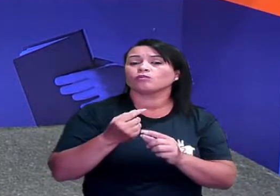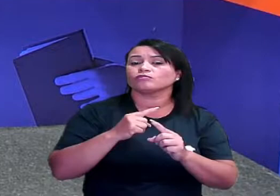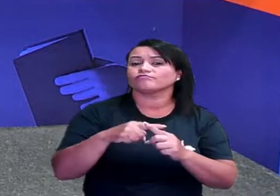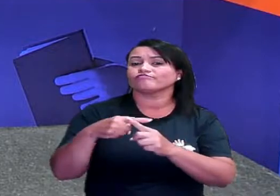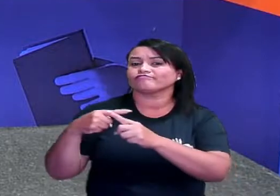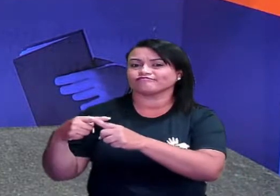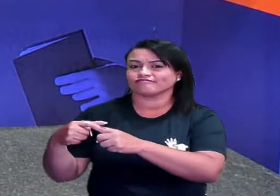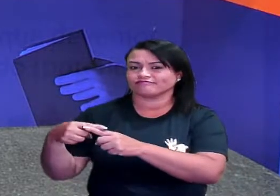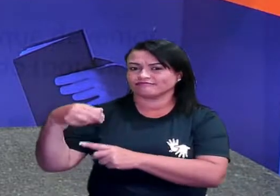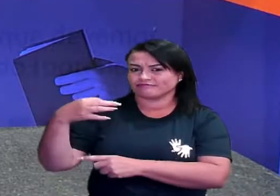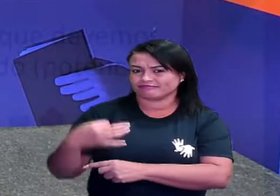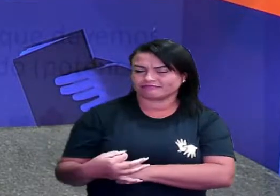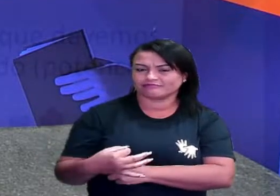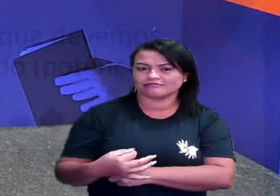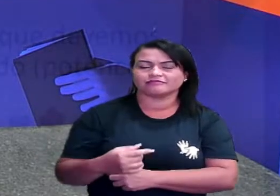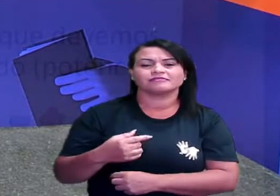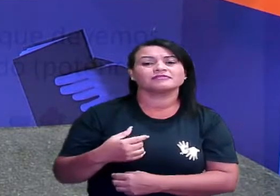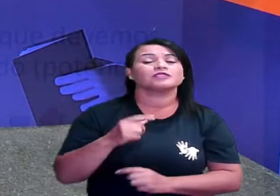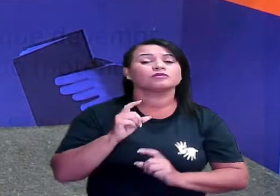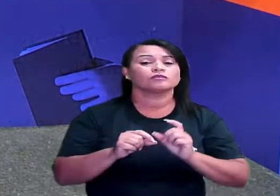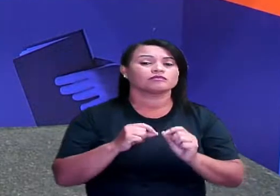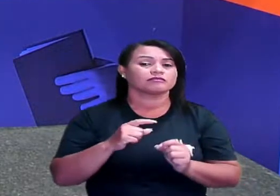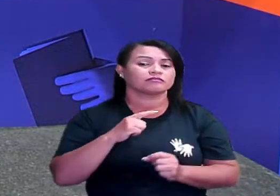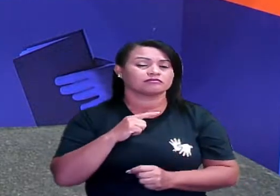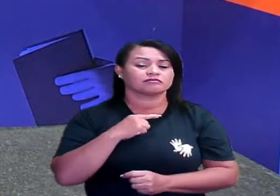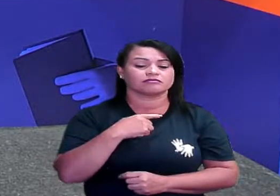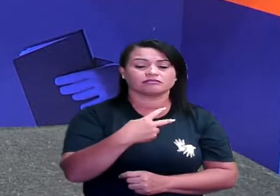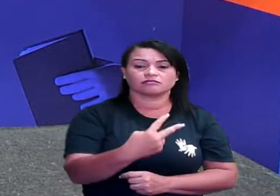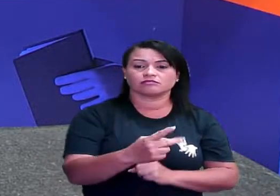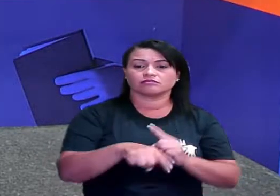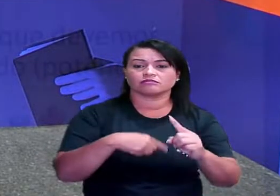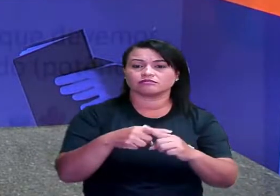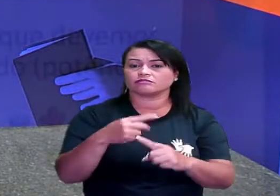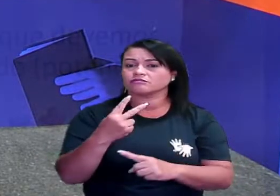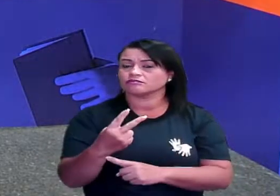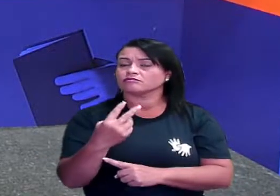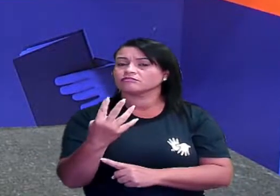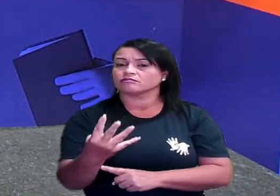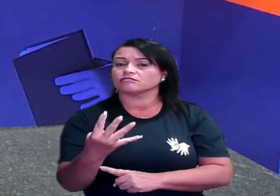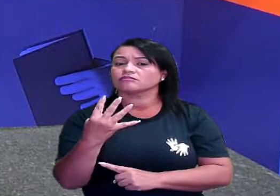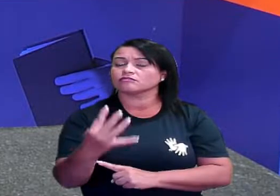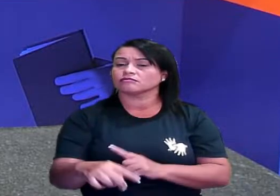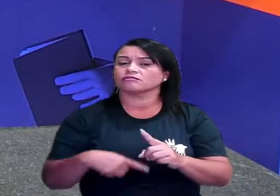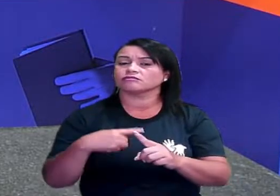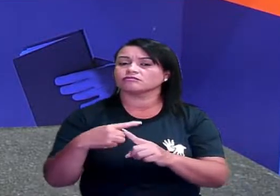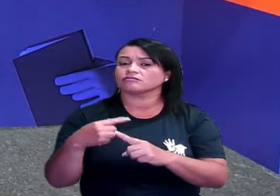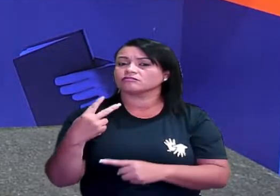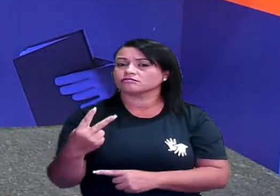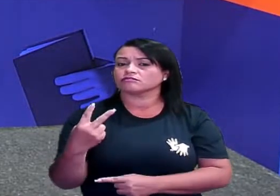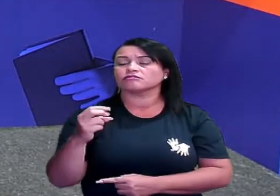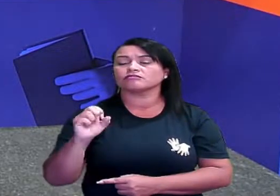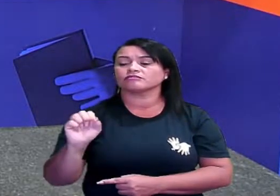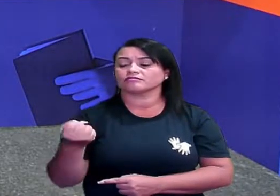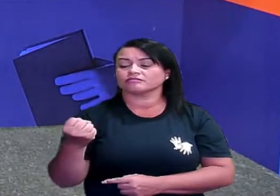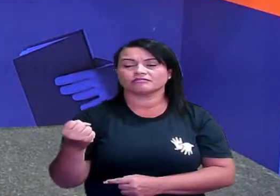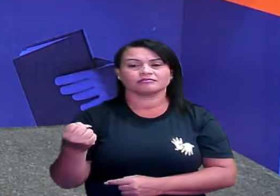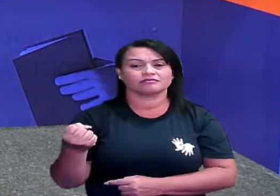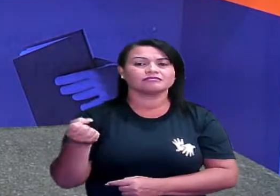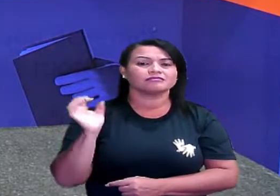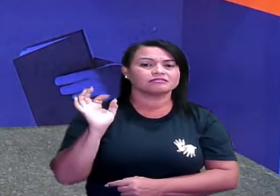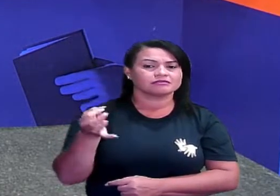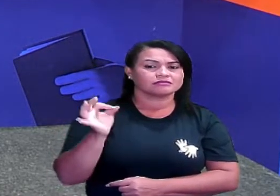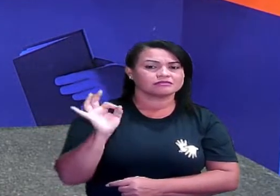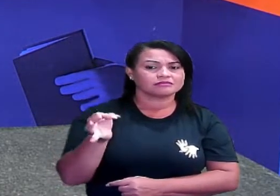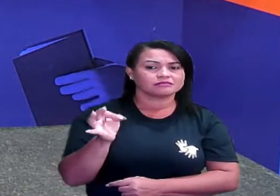multiplicação, tá certo? Então, eu vou ter o seguinte, ó, 2 vezes 2, 4. 4 vezes 2, 8. Tá